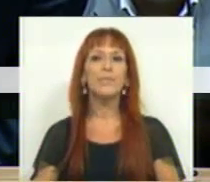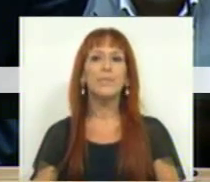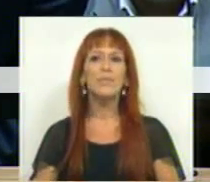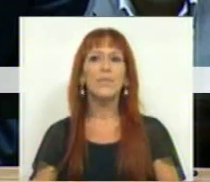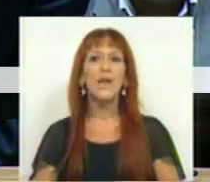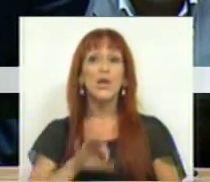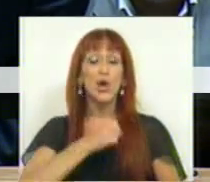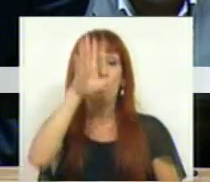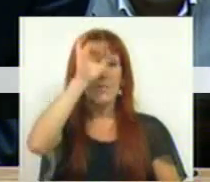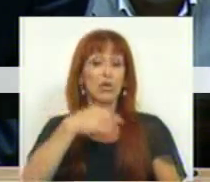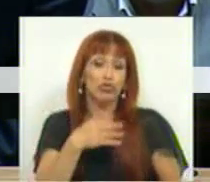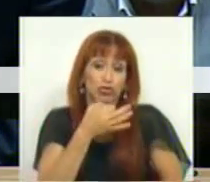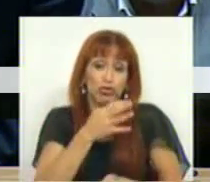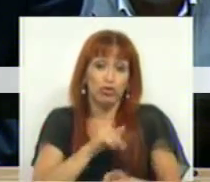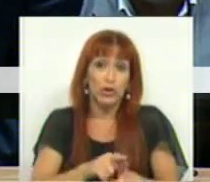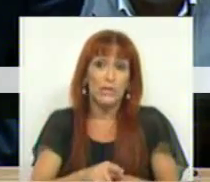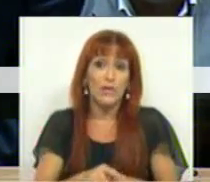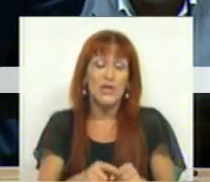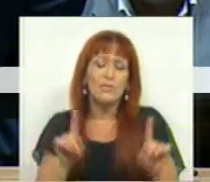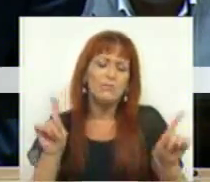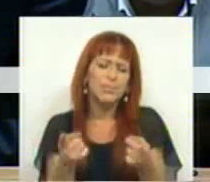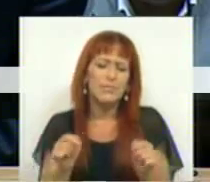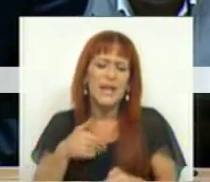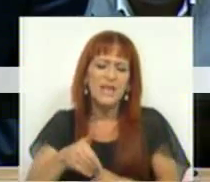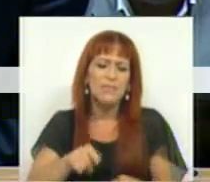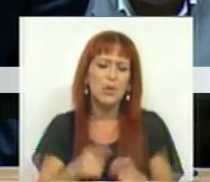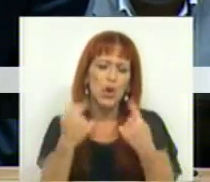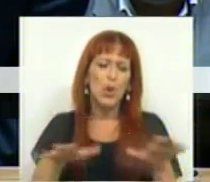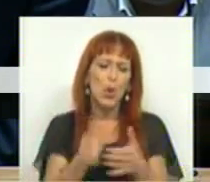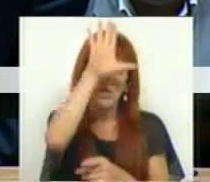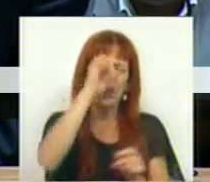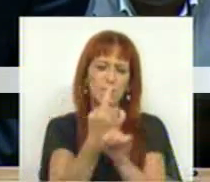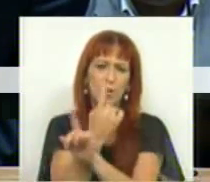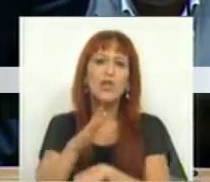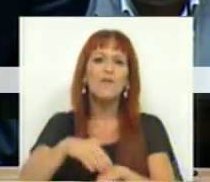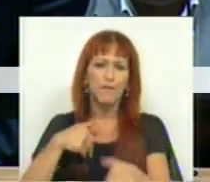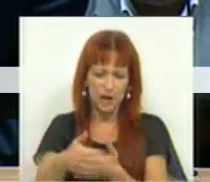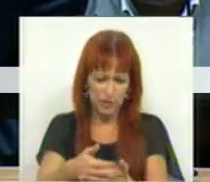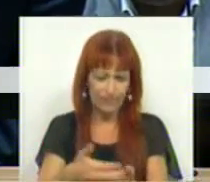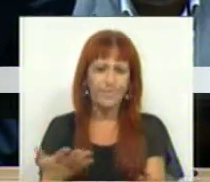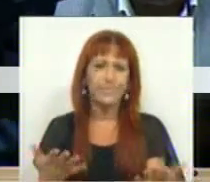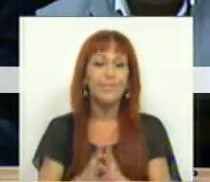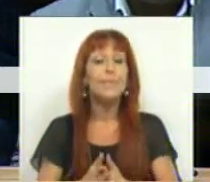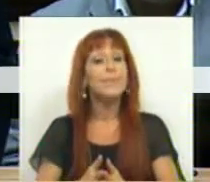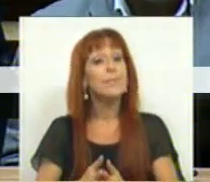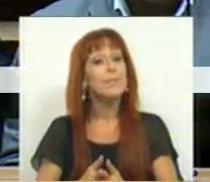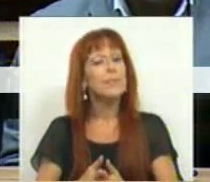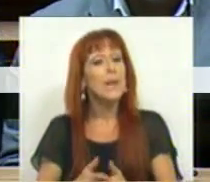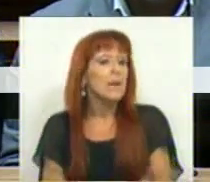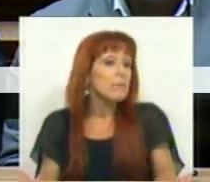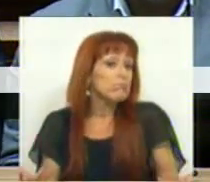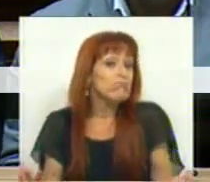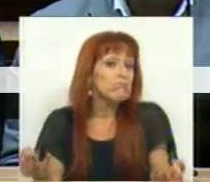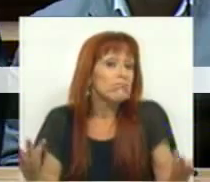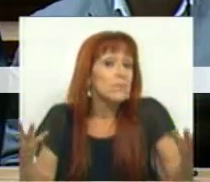o Sr. Primeiro-Ministro já falou no briefing que esta semana o Conselho de Ministros realizou. Na